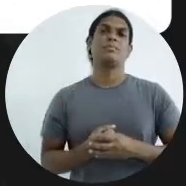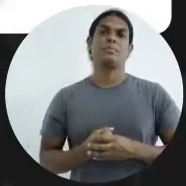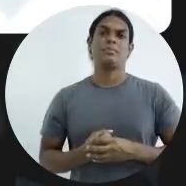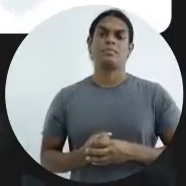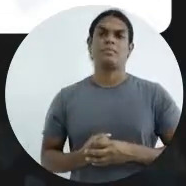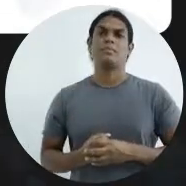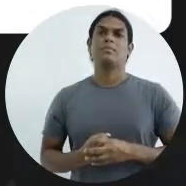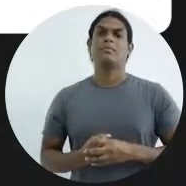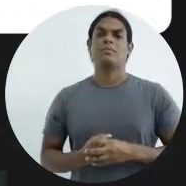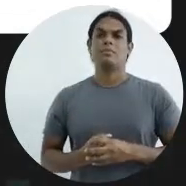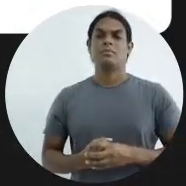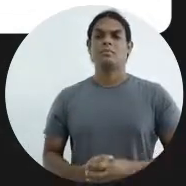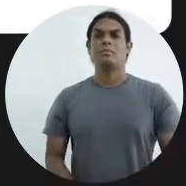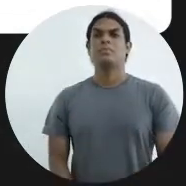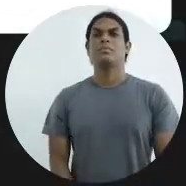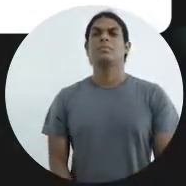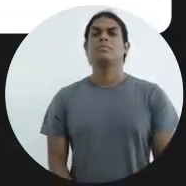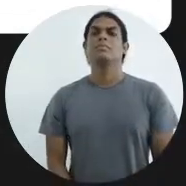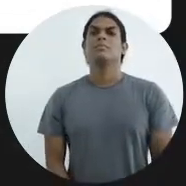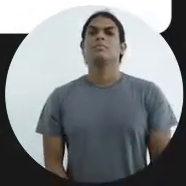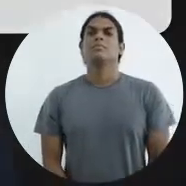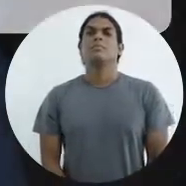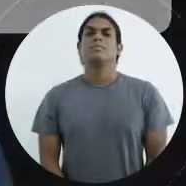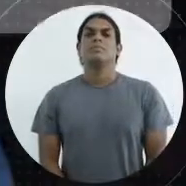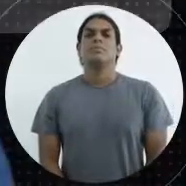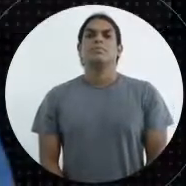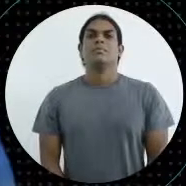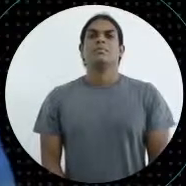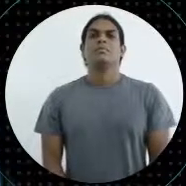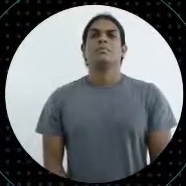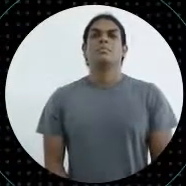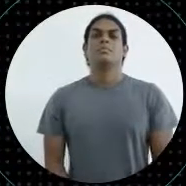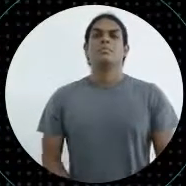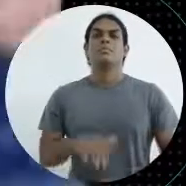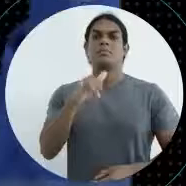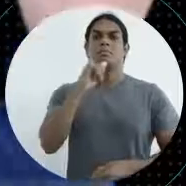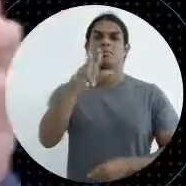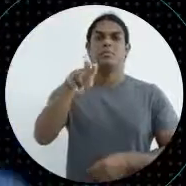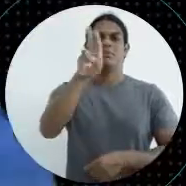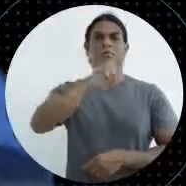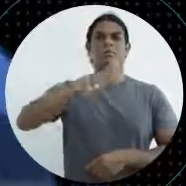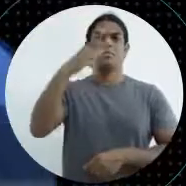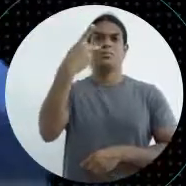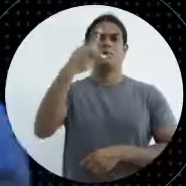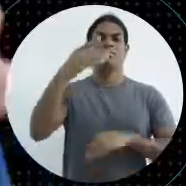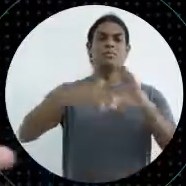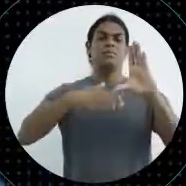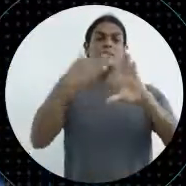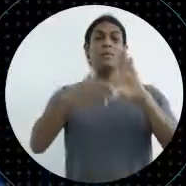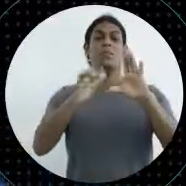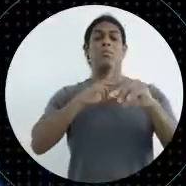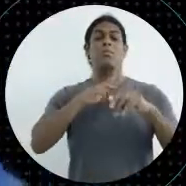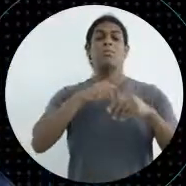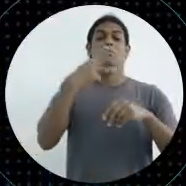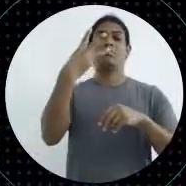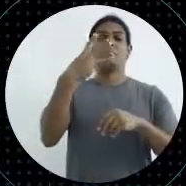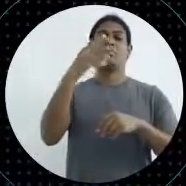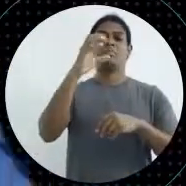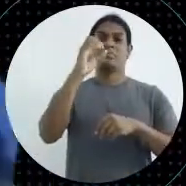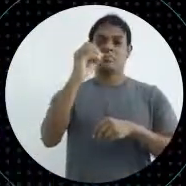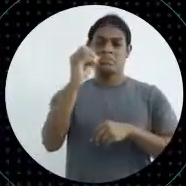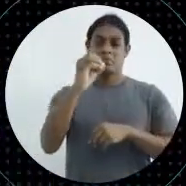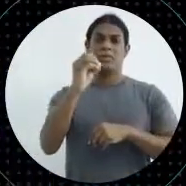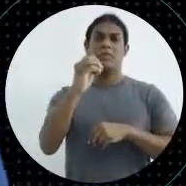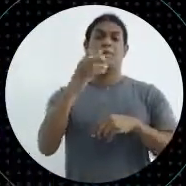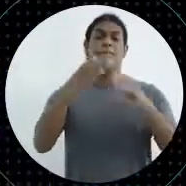o link da Microsoft, a segunda linha. Certo? Então, você colocou ela lá na sua página. Ah, professor, mas eu tenho 30 páginas, eu vou ter que colocar em